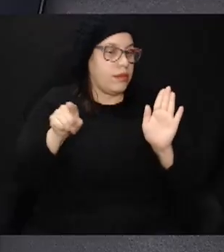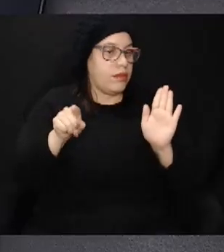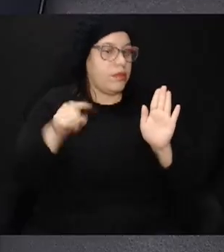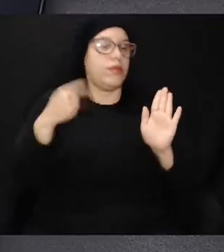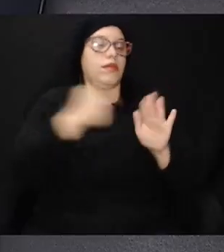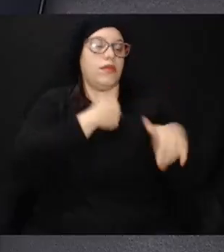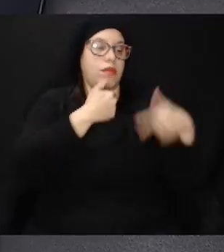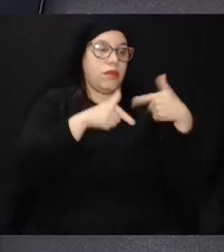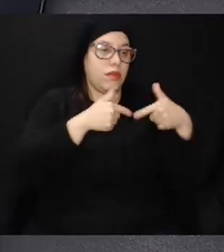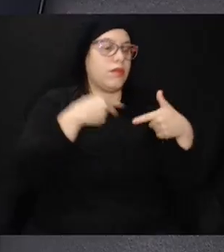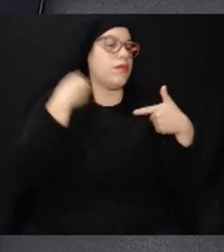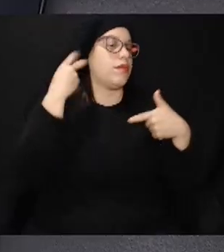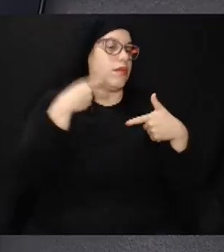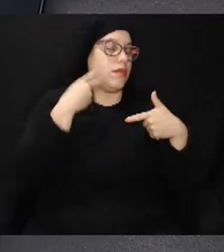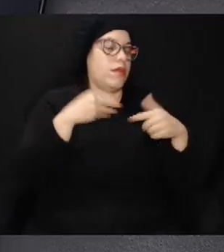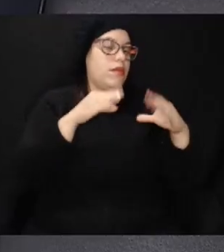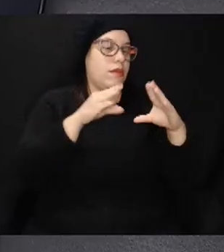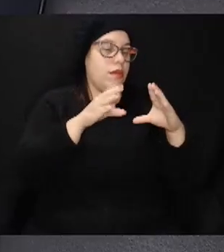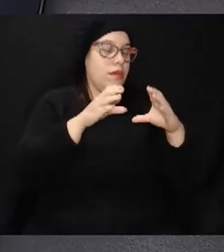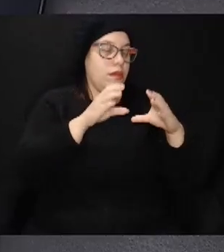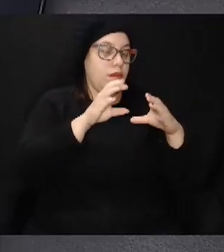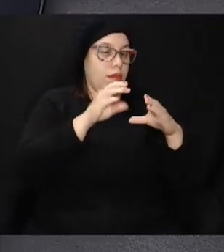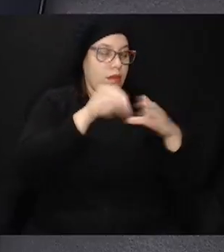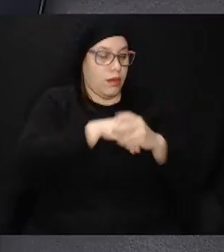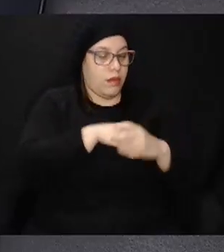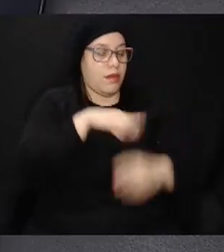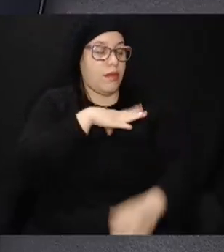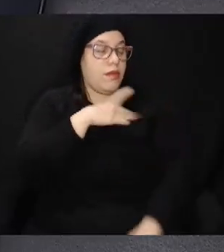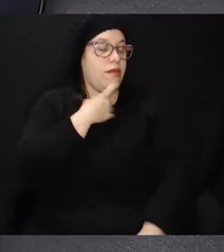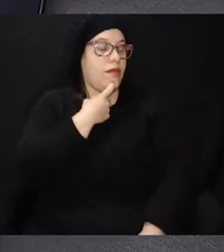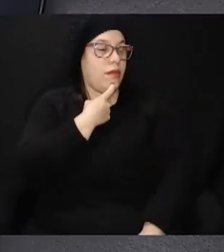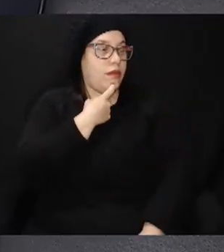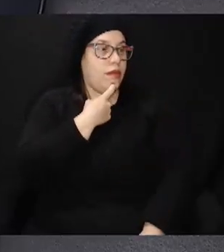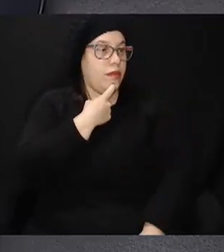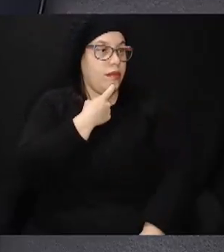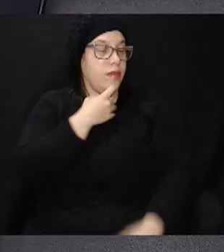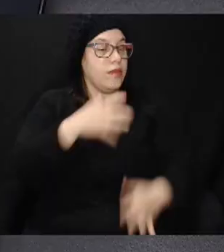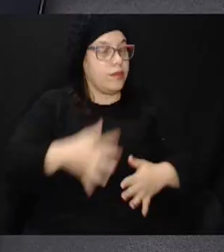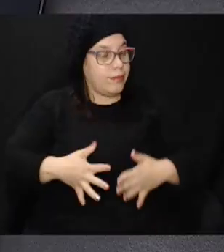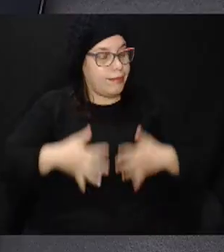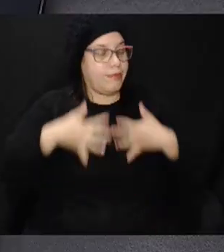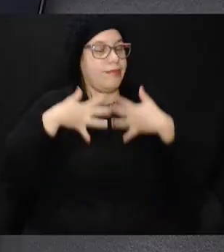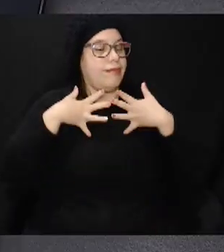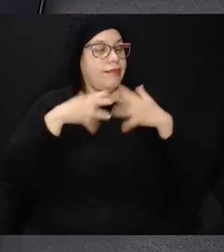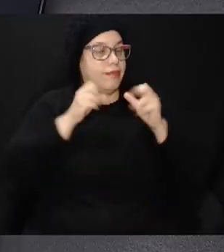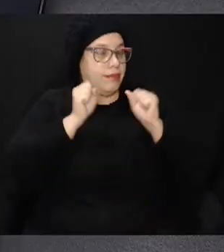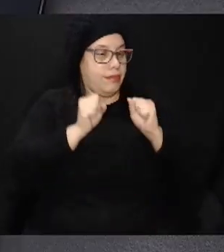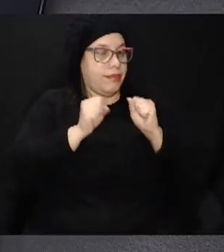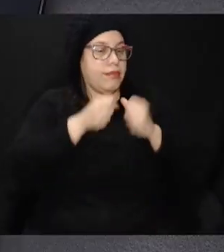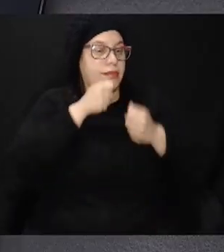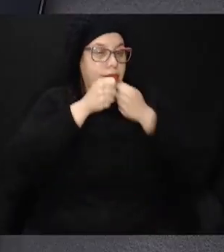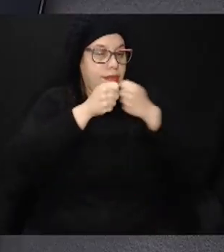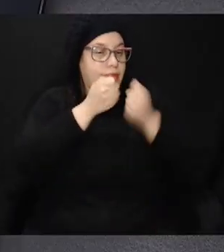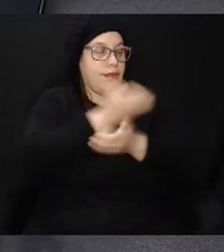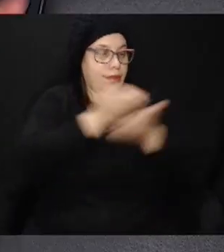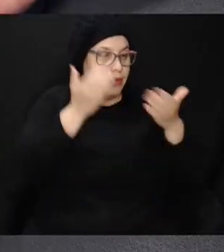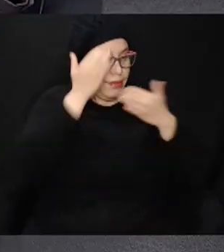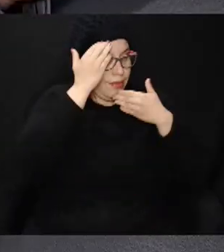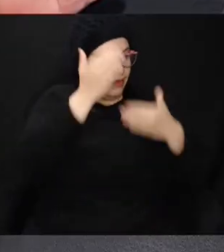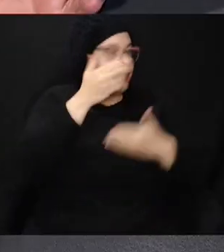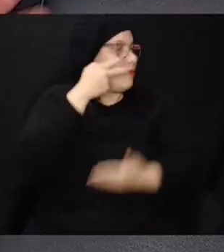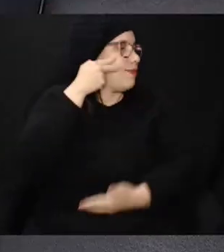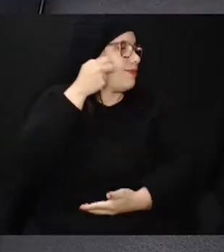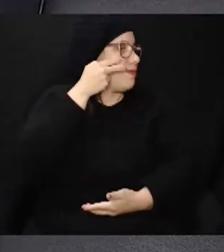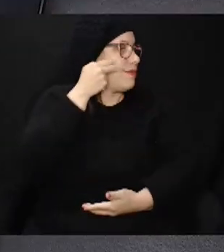como vereador na cidade de Campinas e para nós é um orgulho poder ser entrevistado por vocês. Obrigado, viu, Rafael?